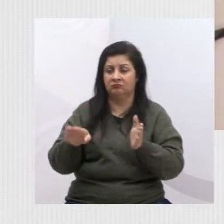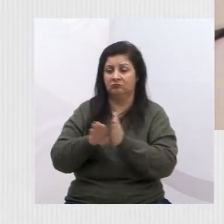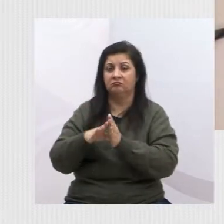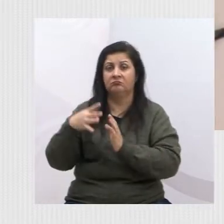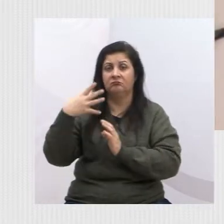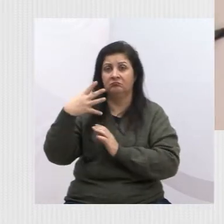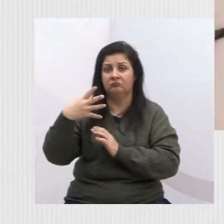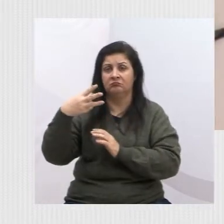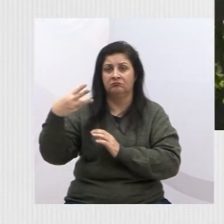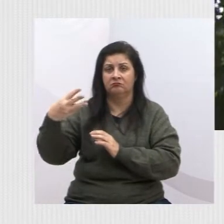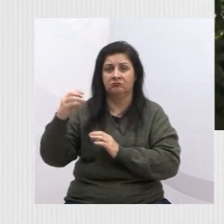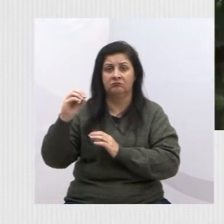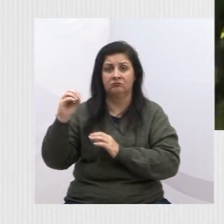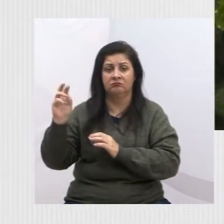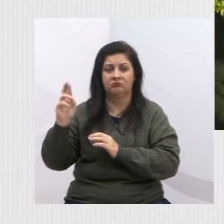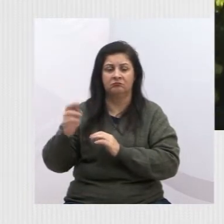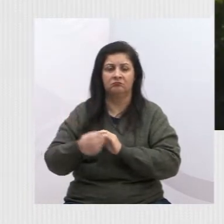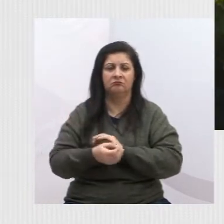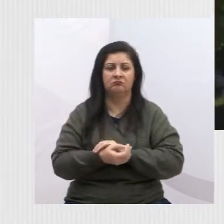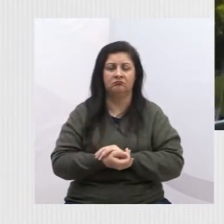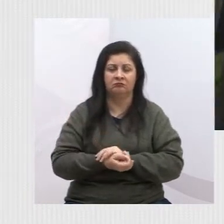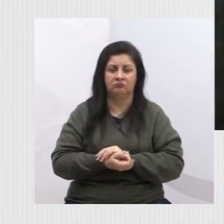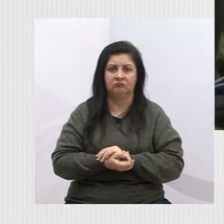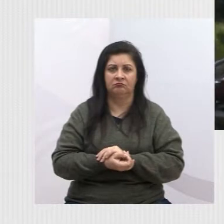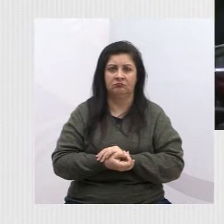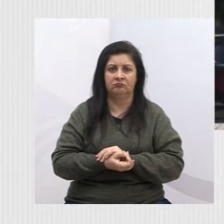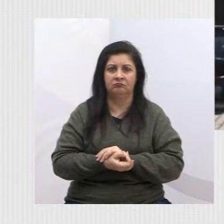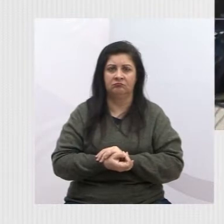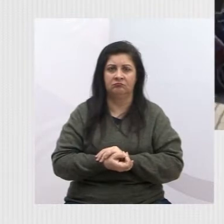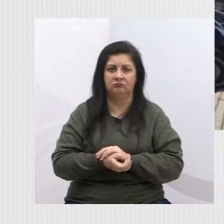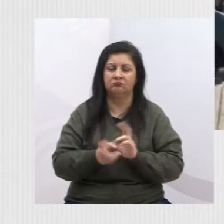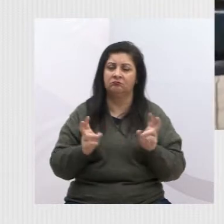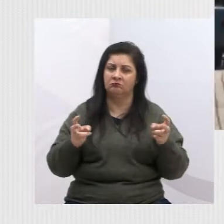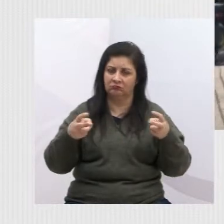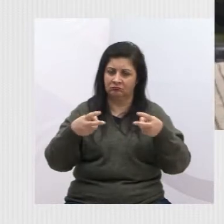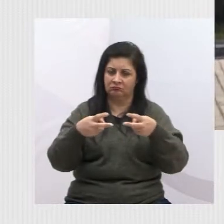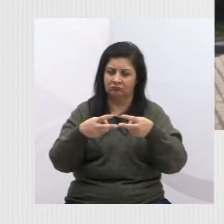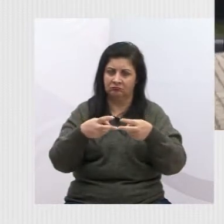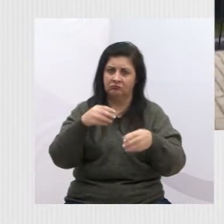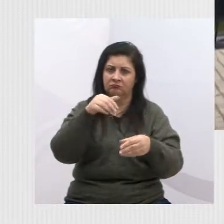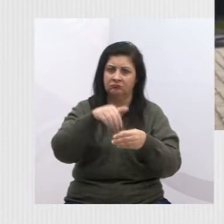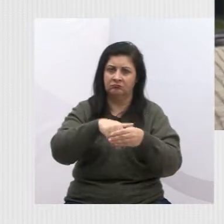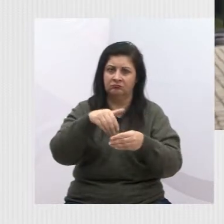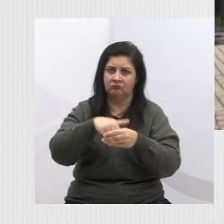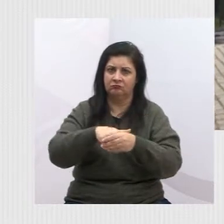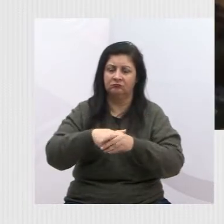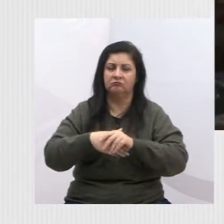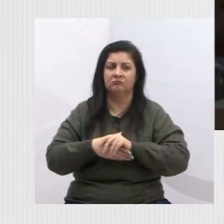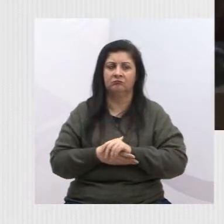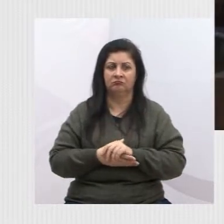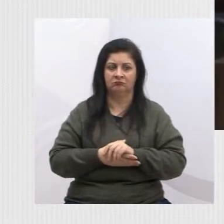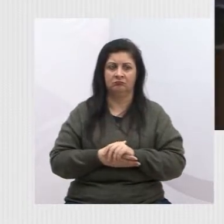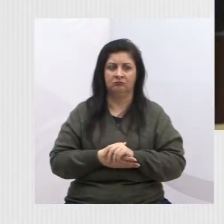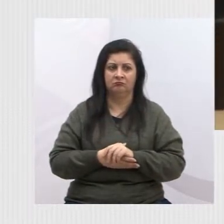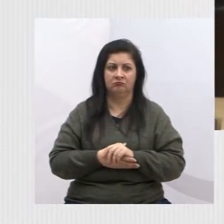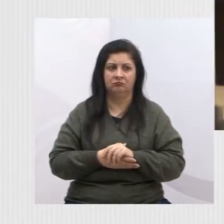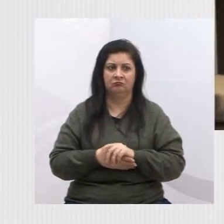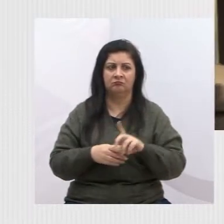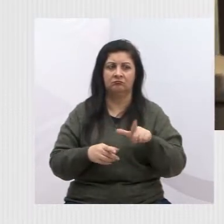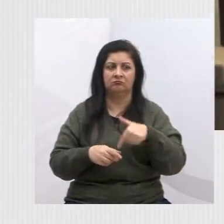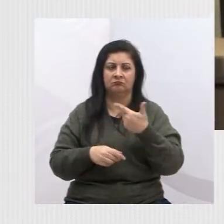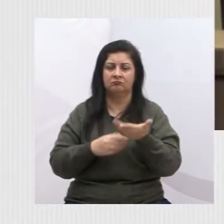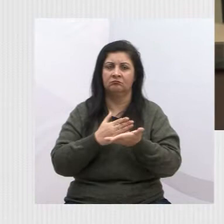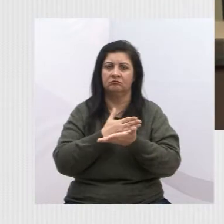R$ 4.300. O projeto está em tramitação na Câmara Municipal e deve ser votado em plenário para então